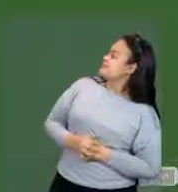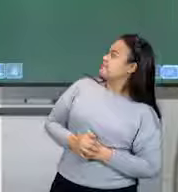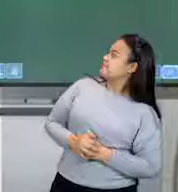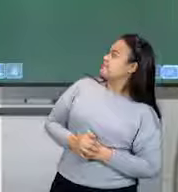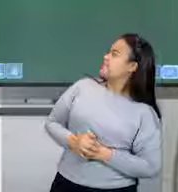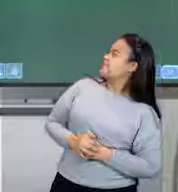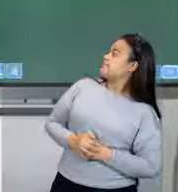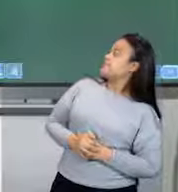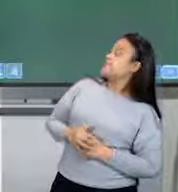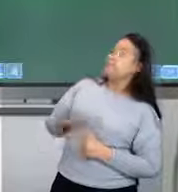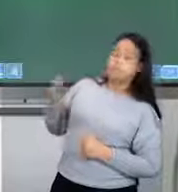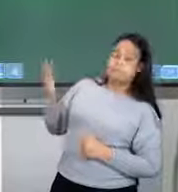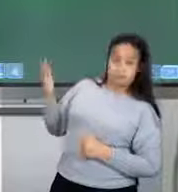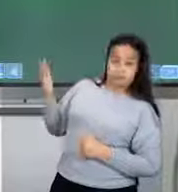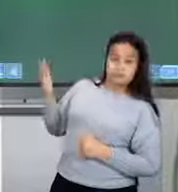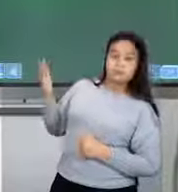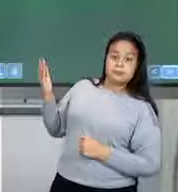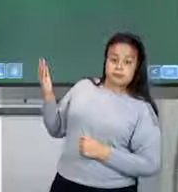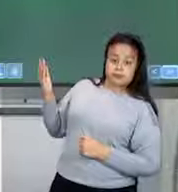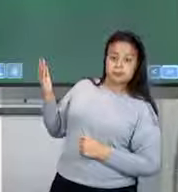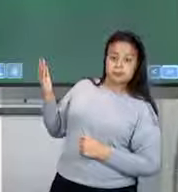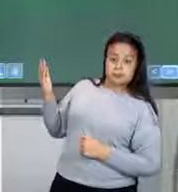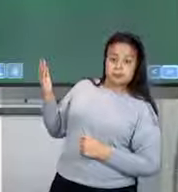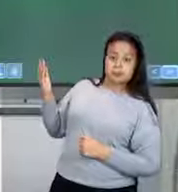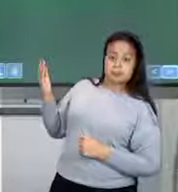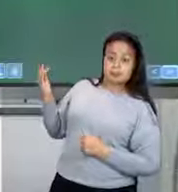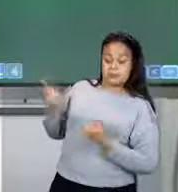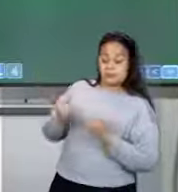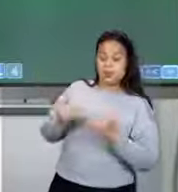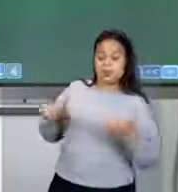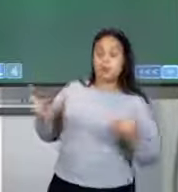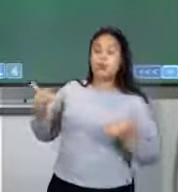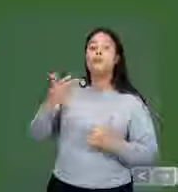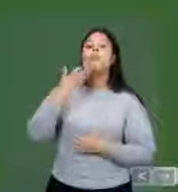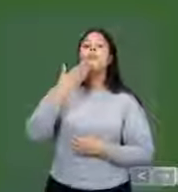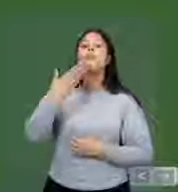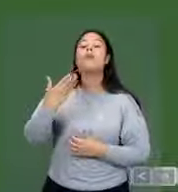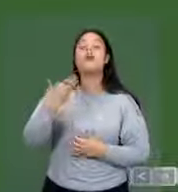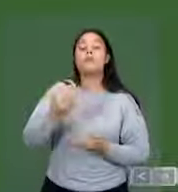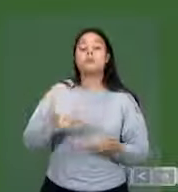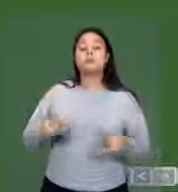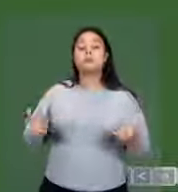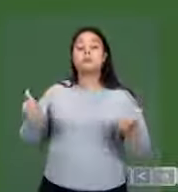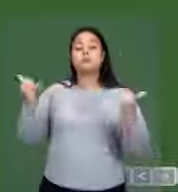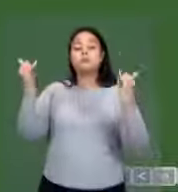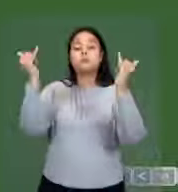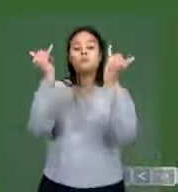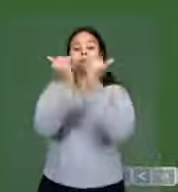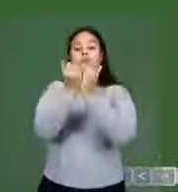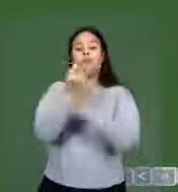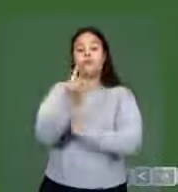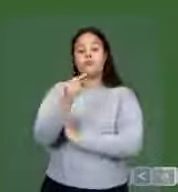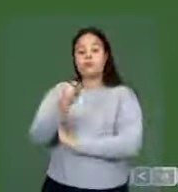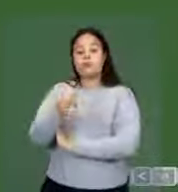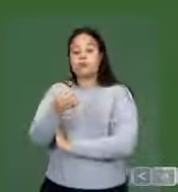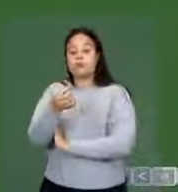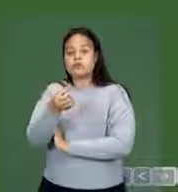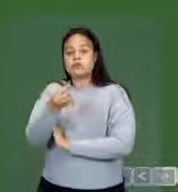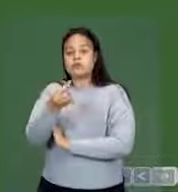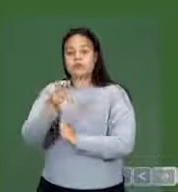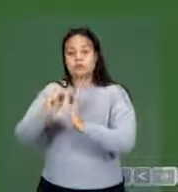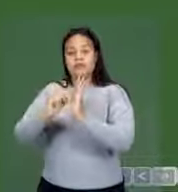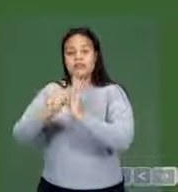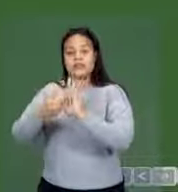Foi dado o valor da carga elementar é igual a 1,6 vezes